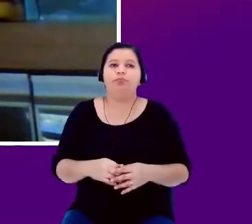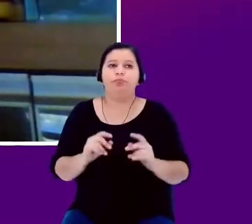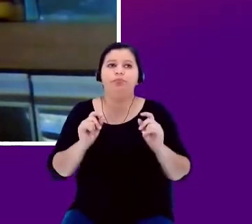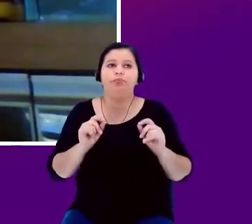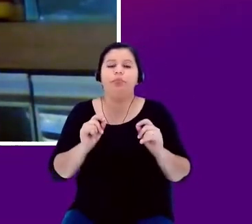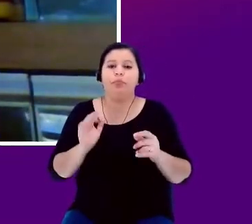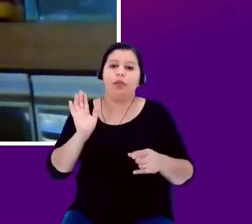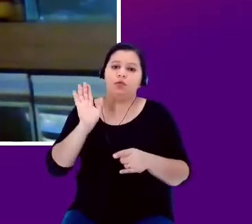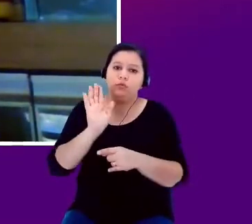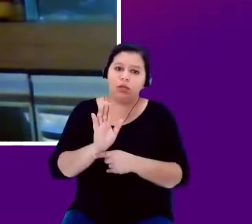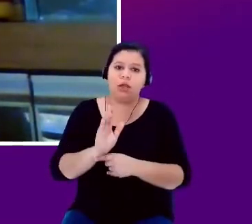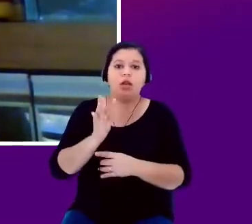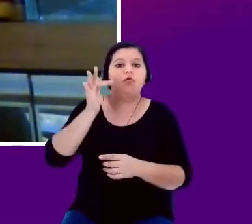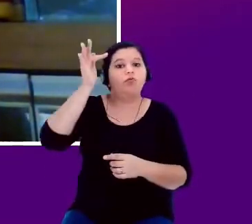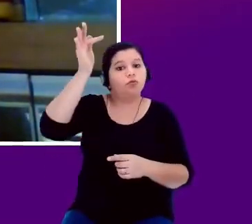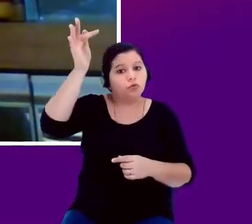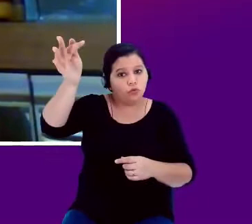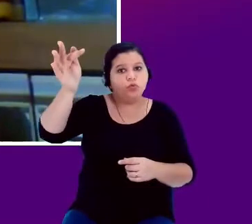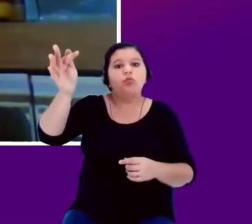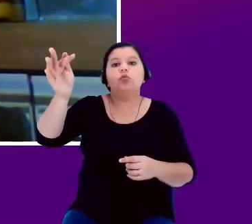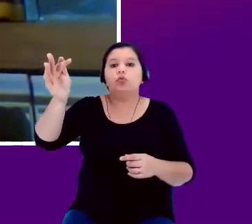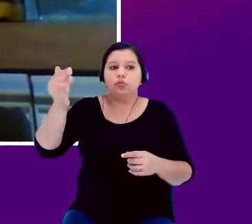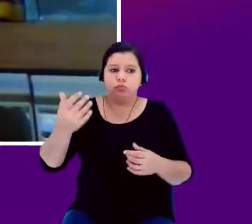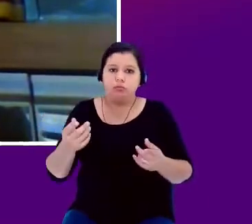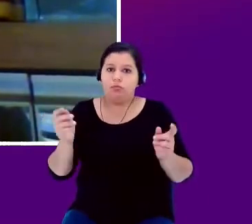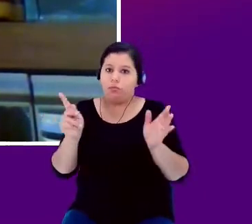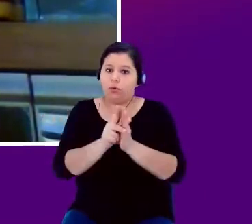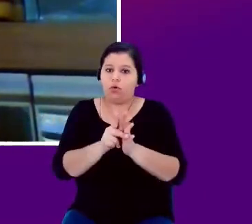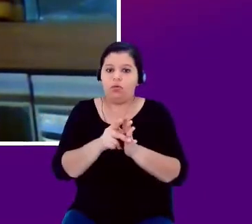no tratamento de futuras demandas no judiciário.